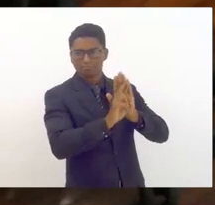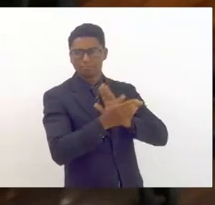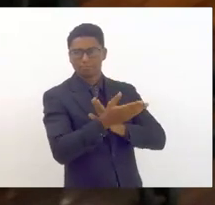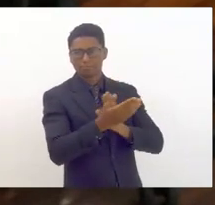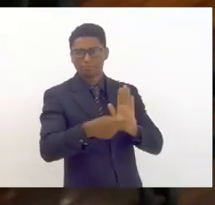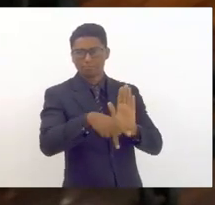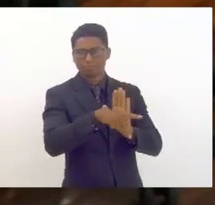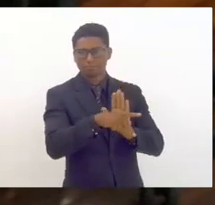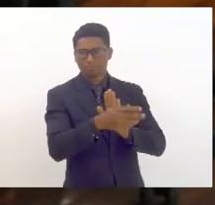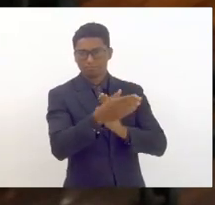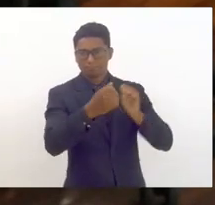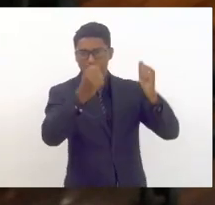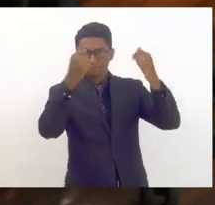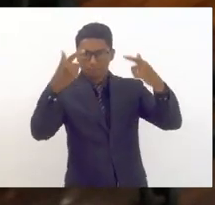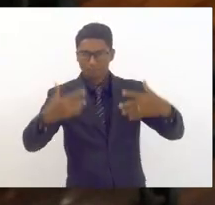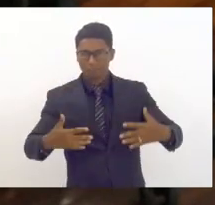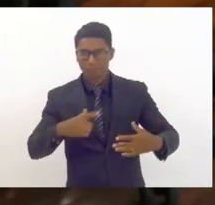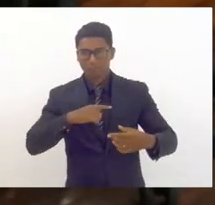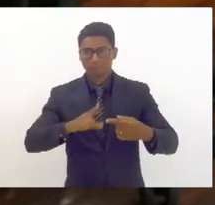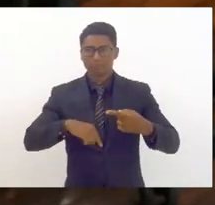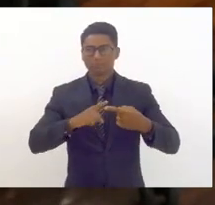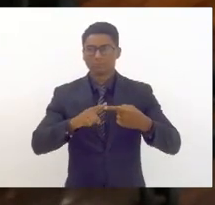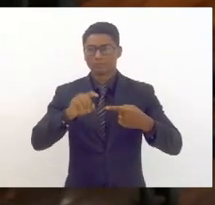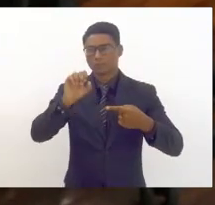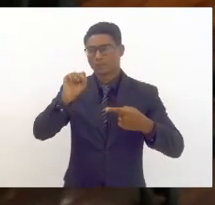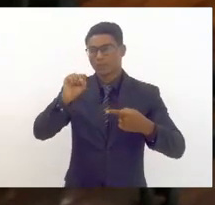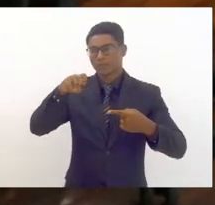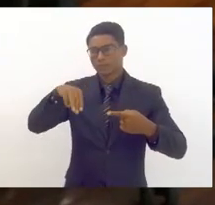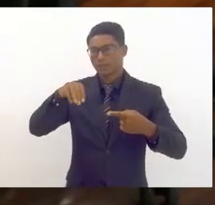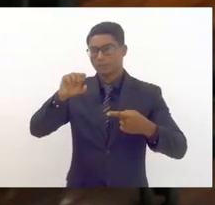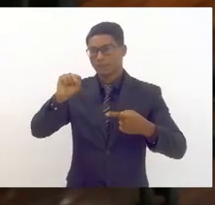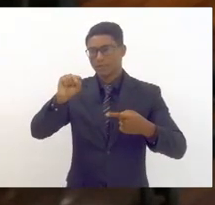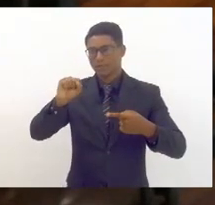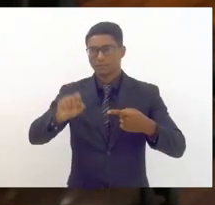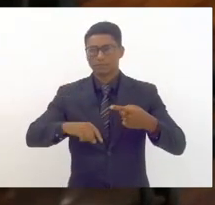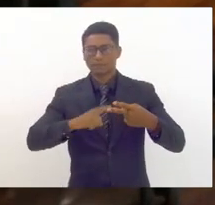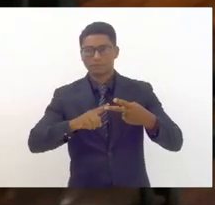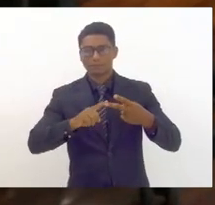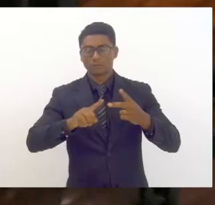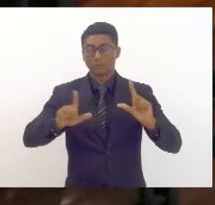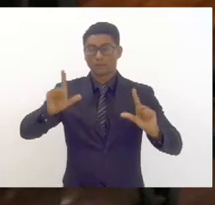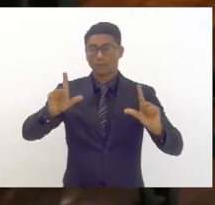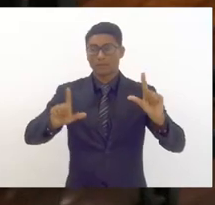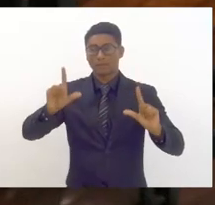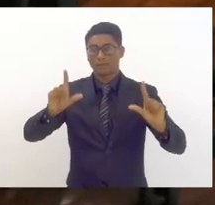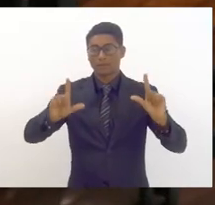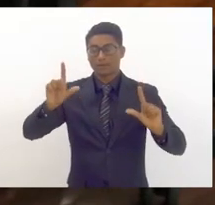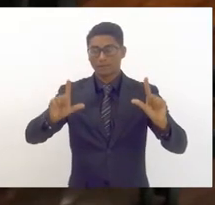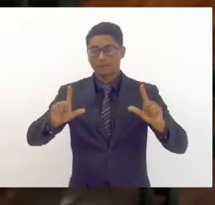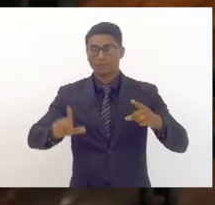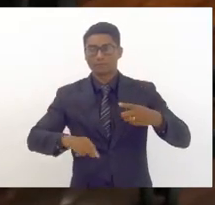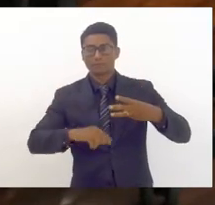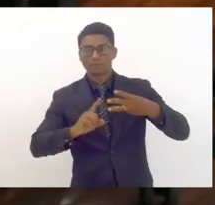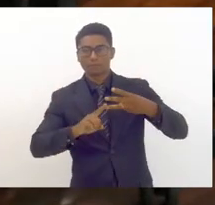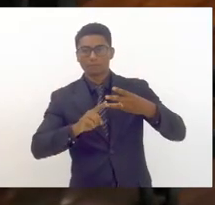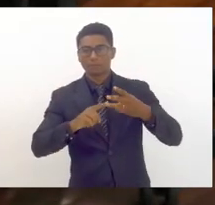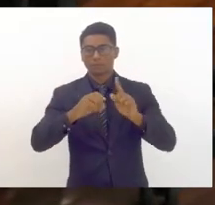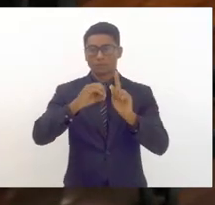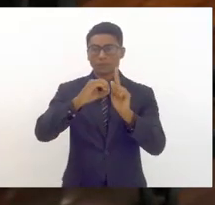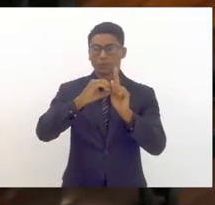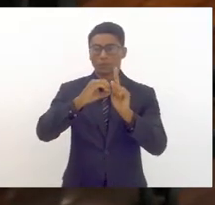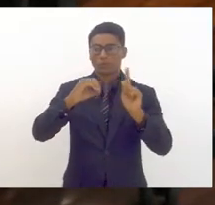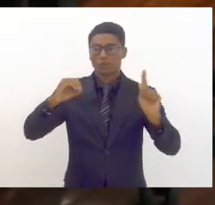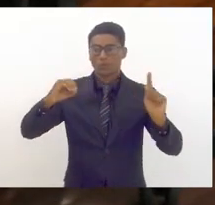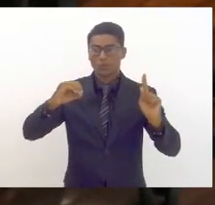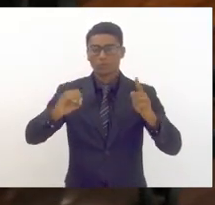das operadoras falou, nós temos o SMS, nós temos a TV por assinatura, nós temos o Google,